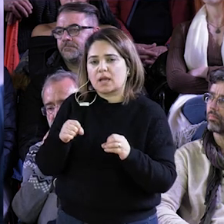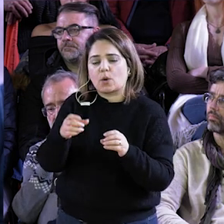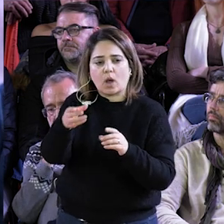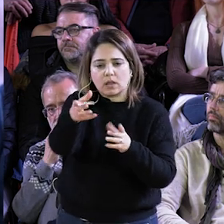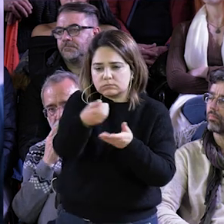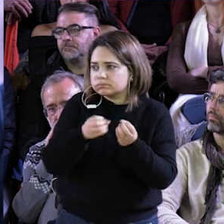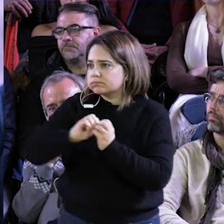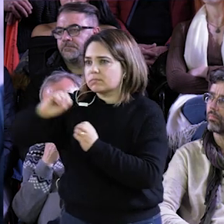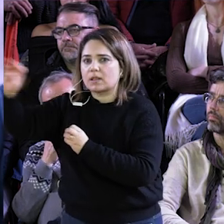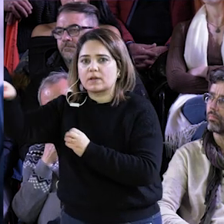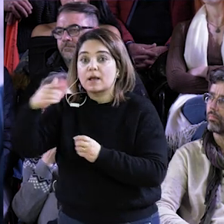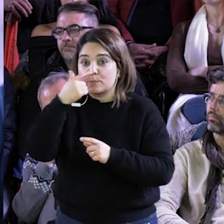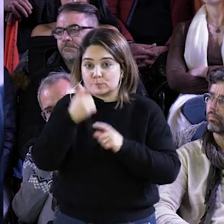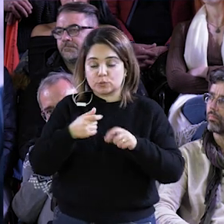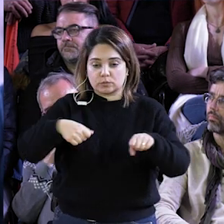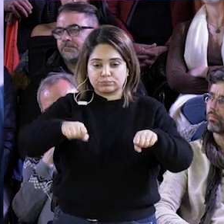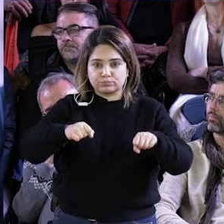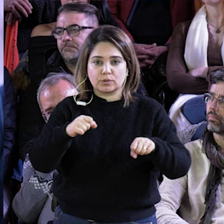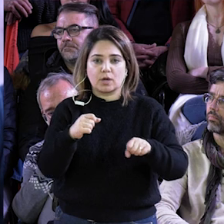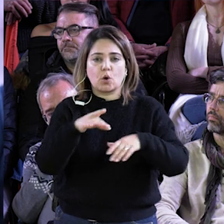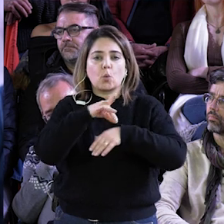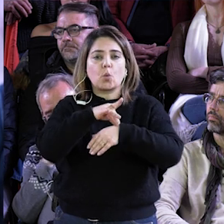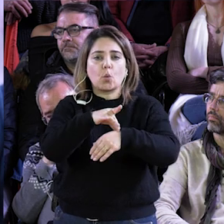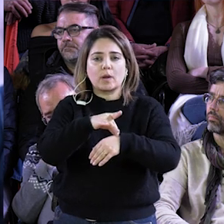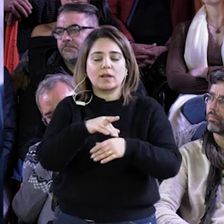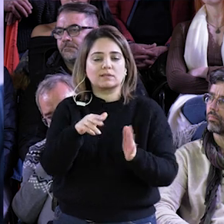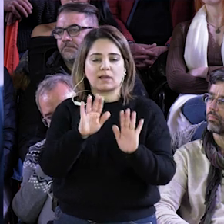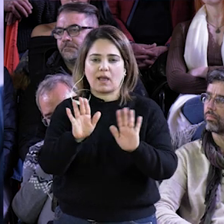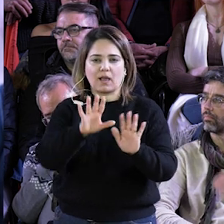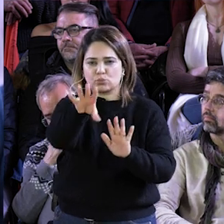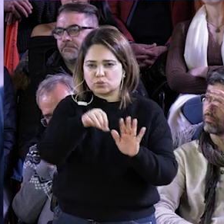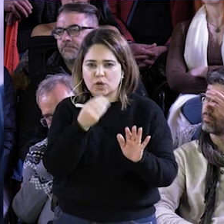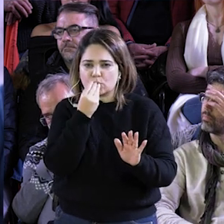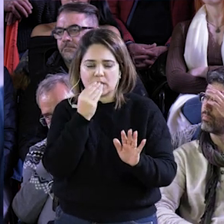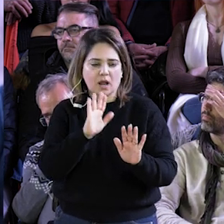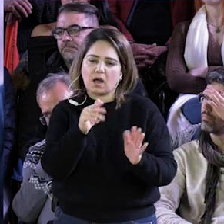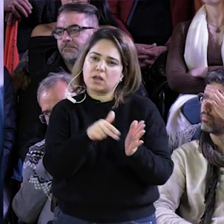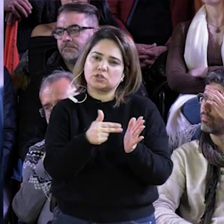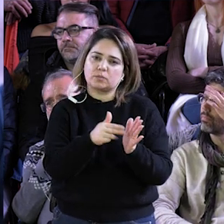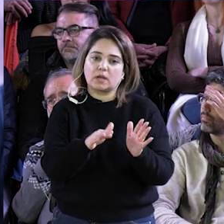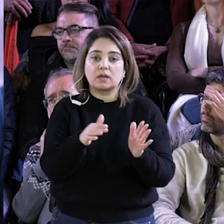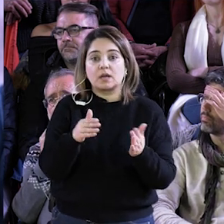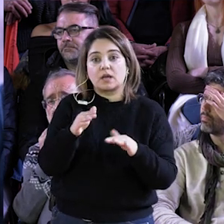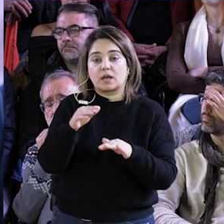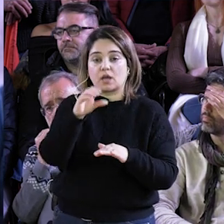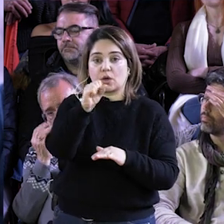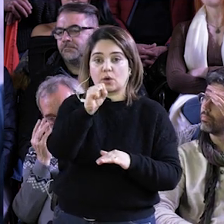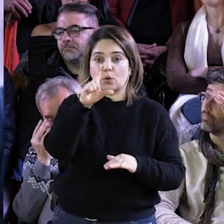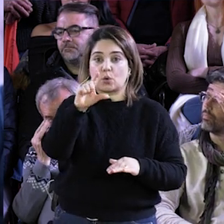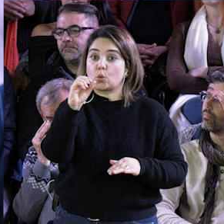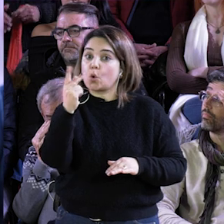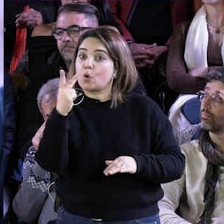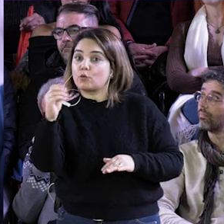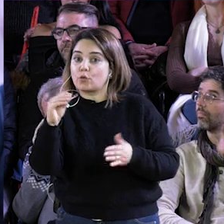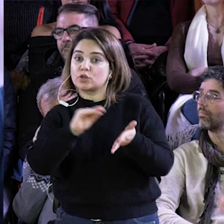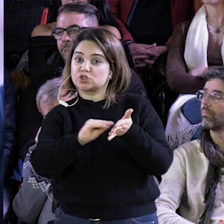os estafetas, concentrados na praça da alimentação, deixaram a comida à espera. Lamentamos muito, escreveu a Glovo aos seus clientes,